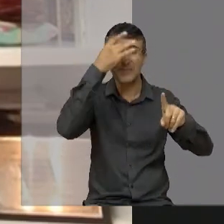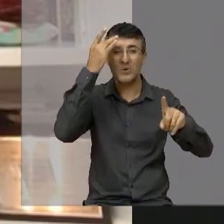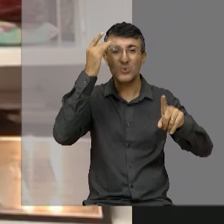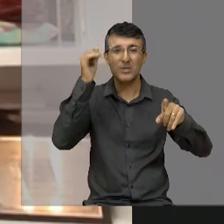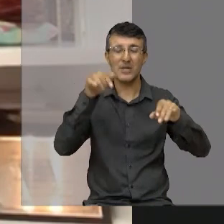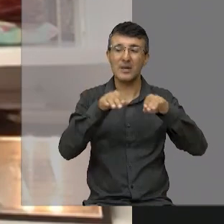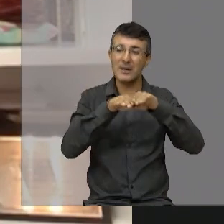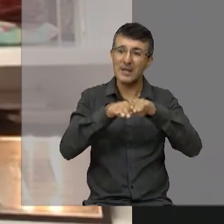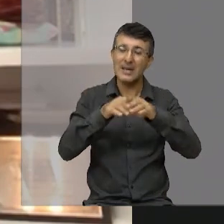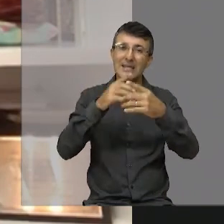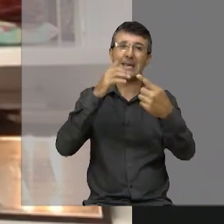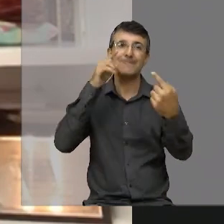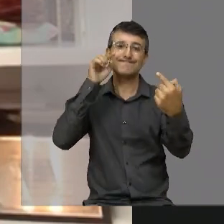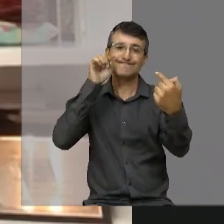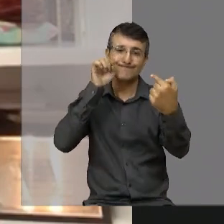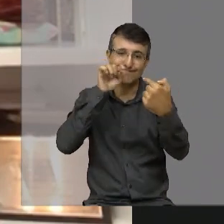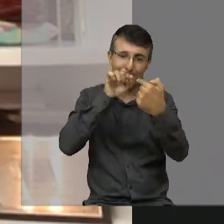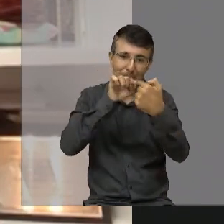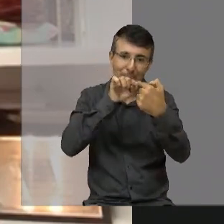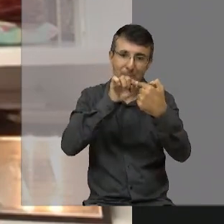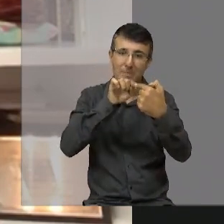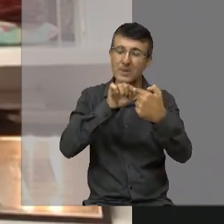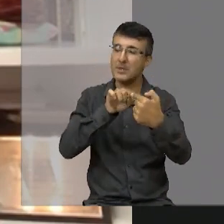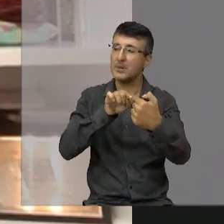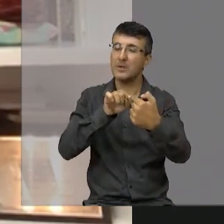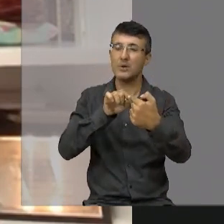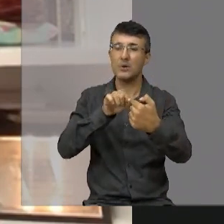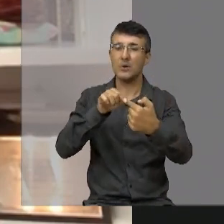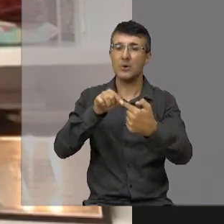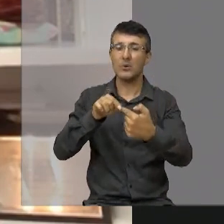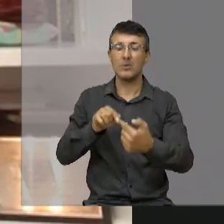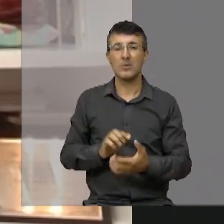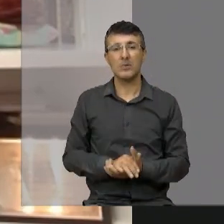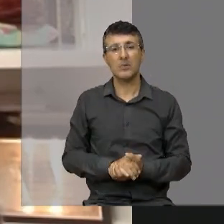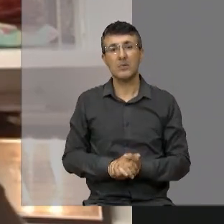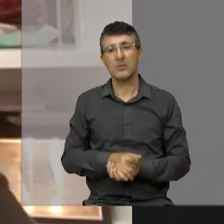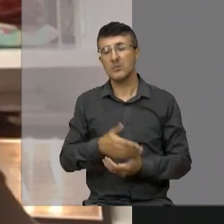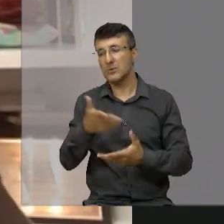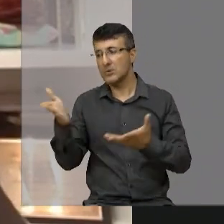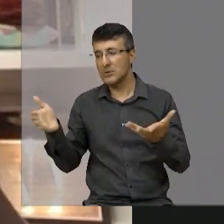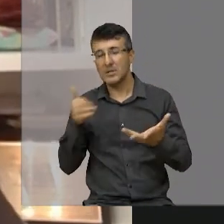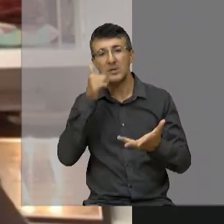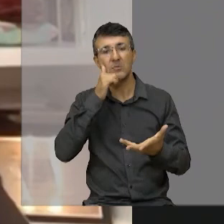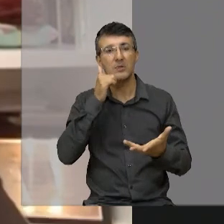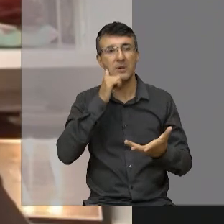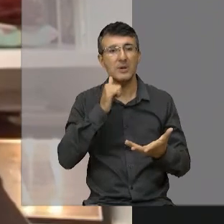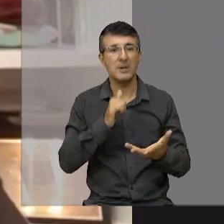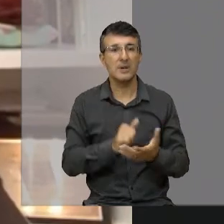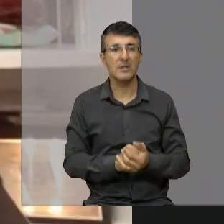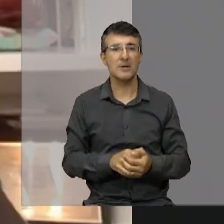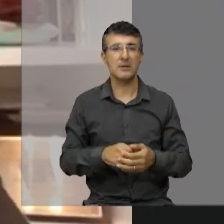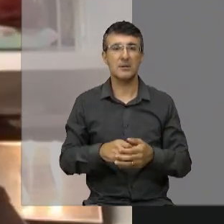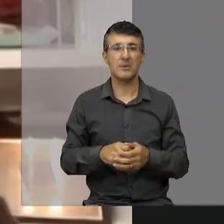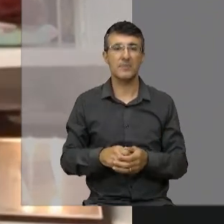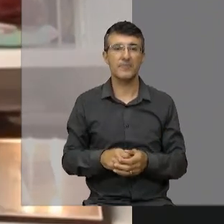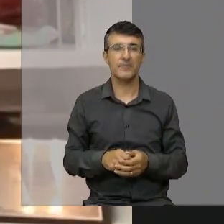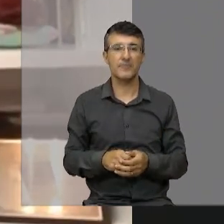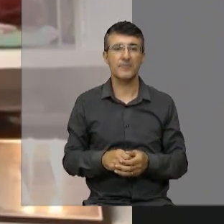com a pauta do feminismo. E é isso. Obrigada mais uma vez. Obrigada, doutora.